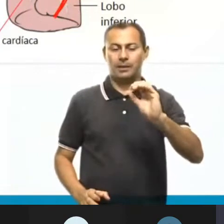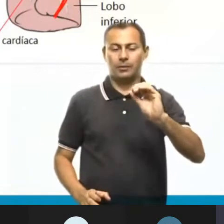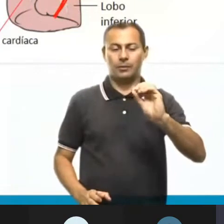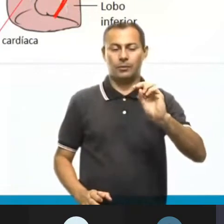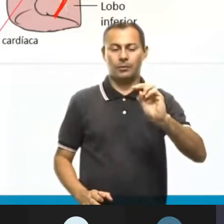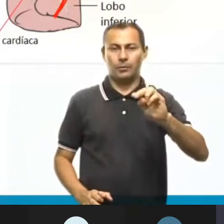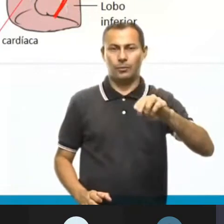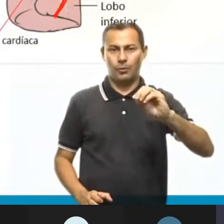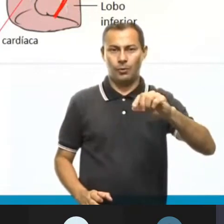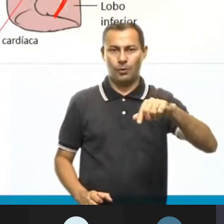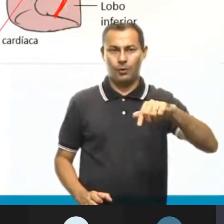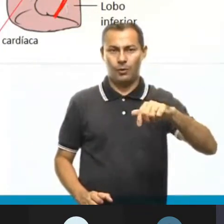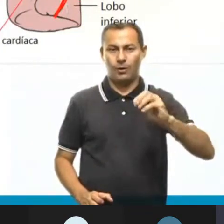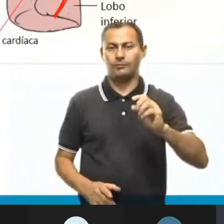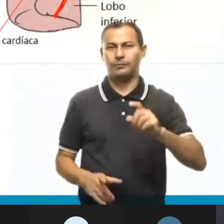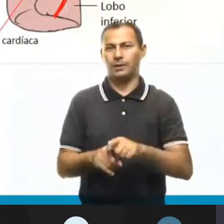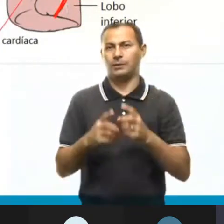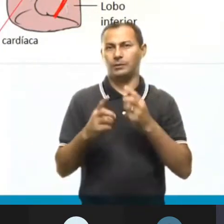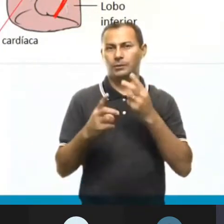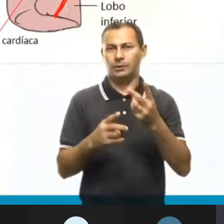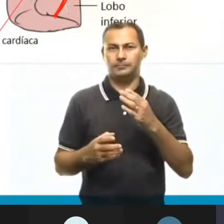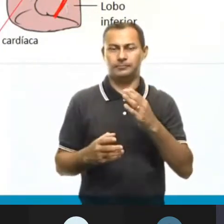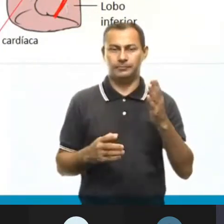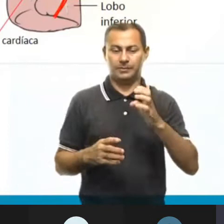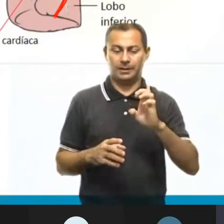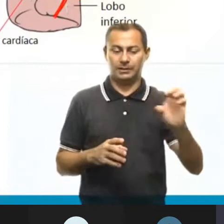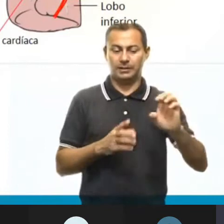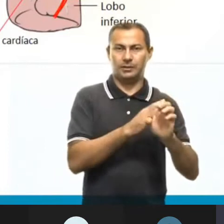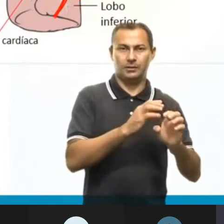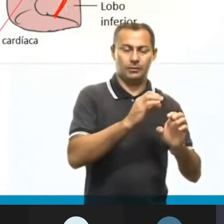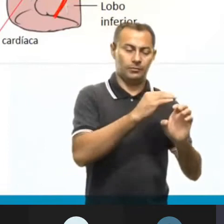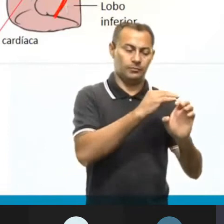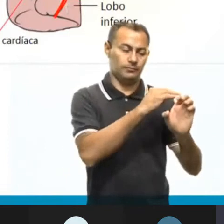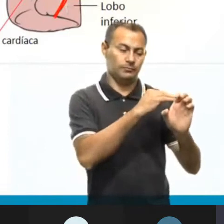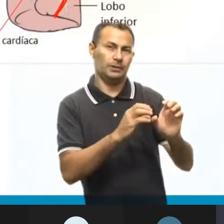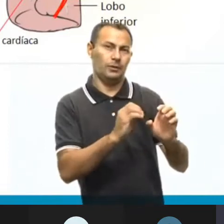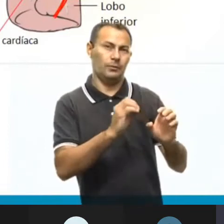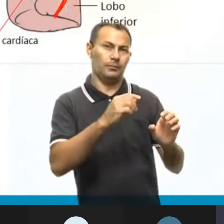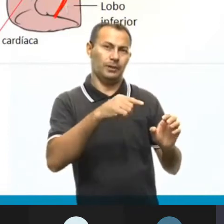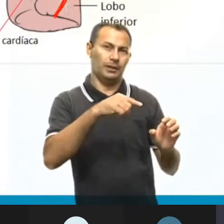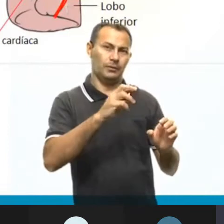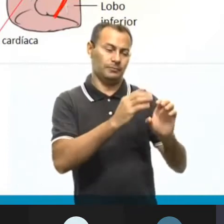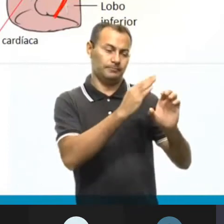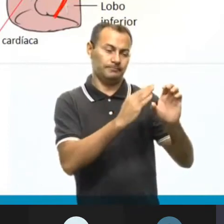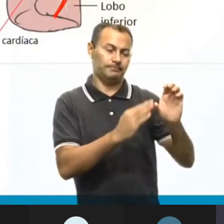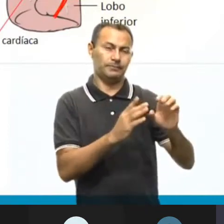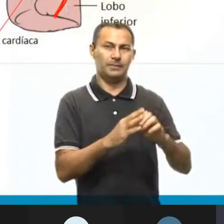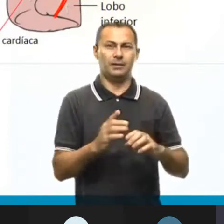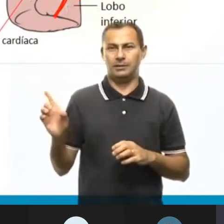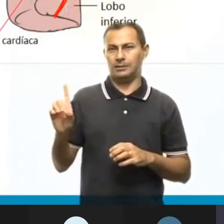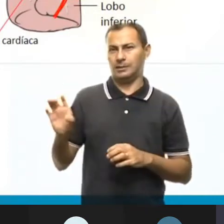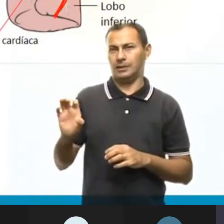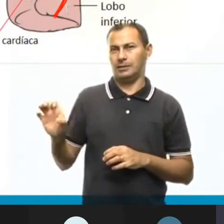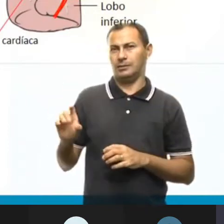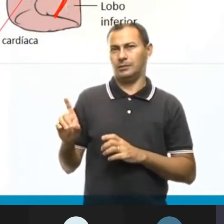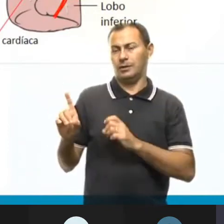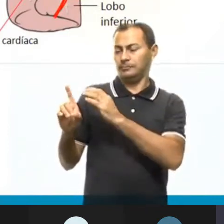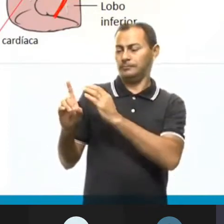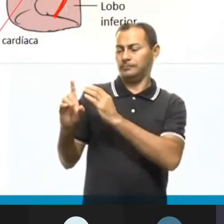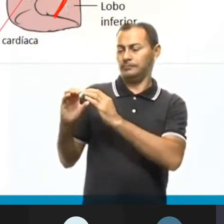meu lado aqui direito, eu tenho 2 fissuras, a horizontal e a oblíqua. E aqui do meu lado esquerdo eu